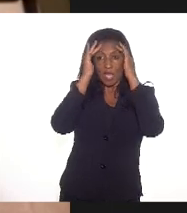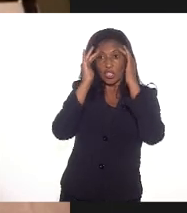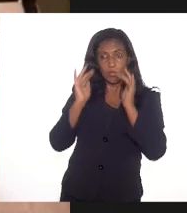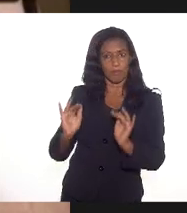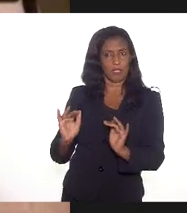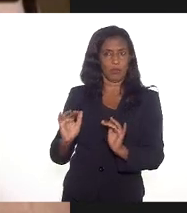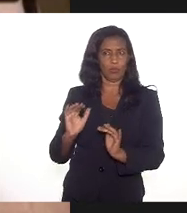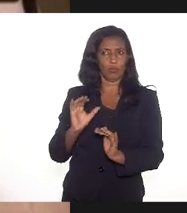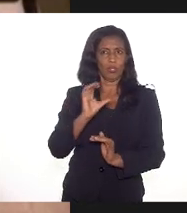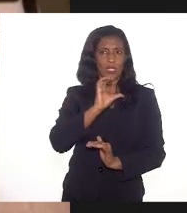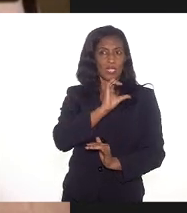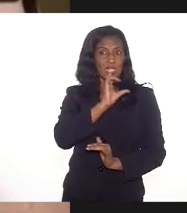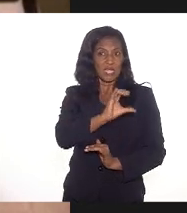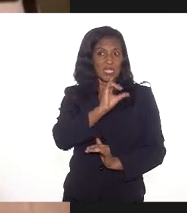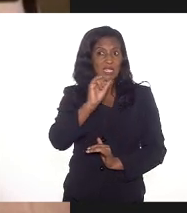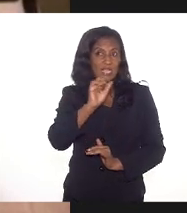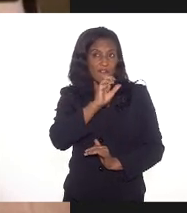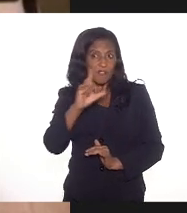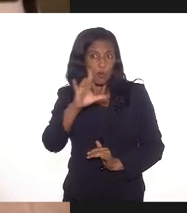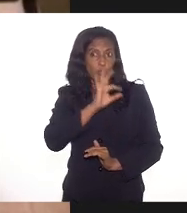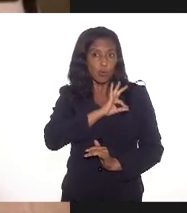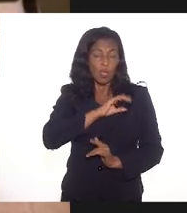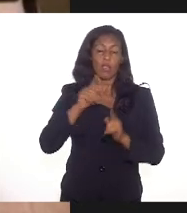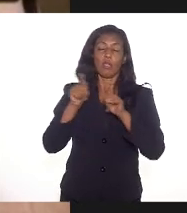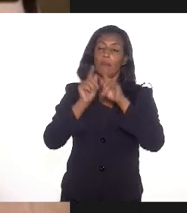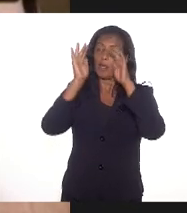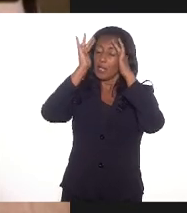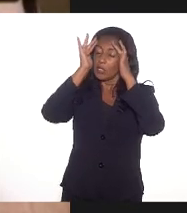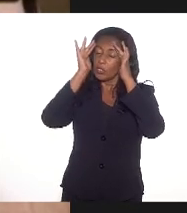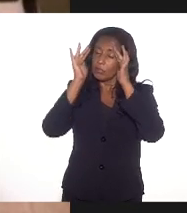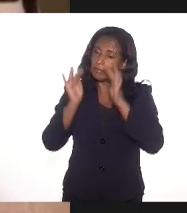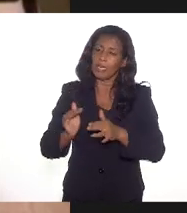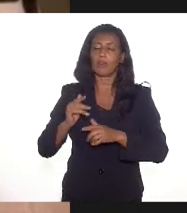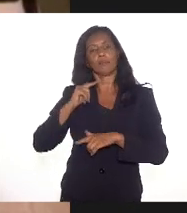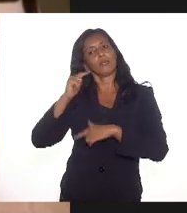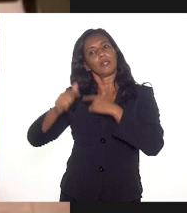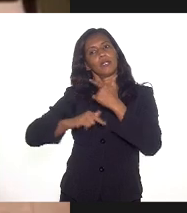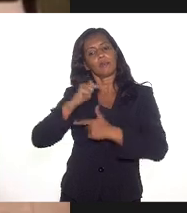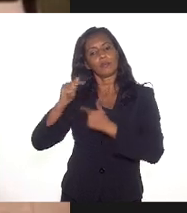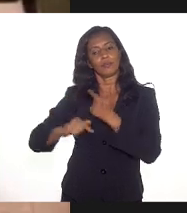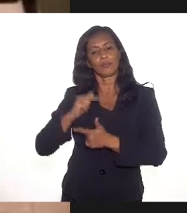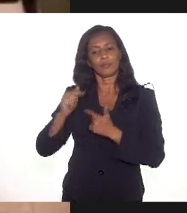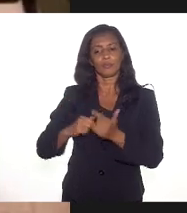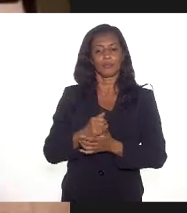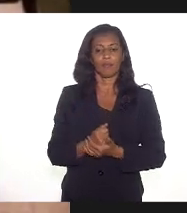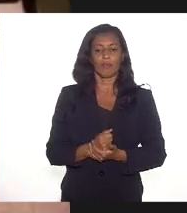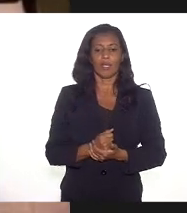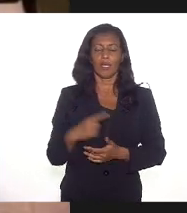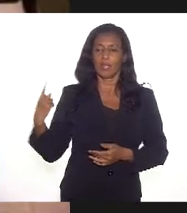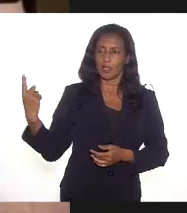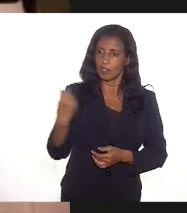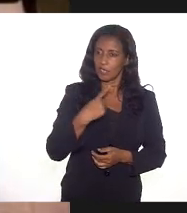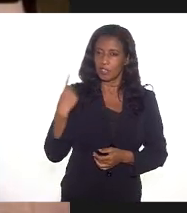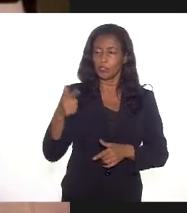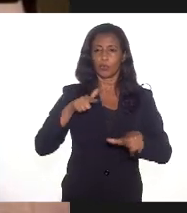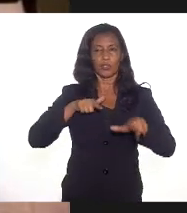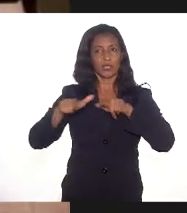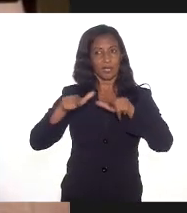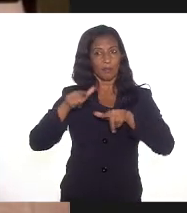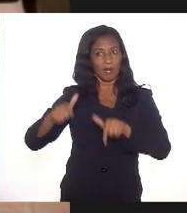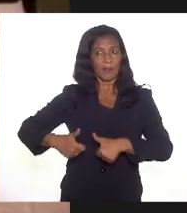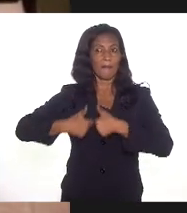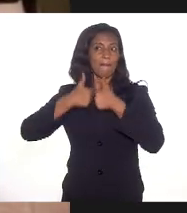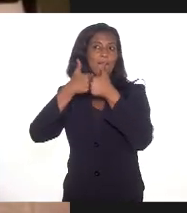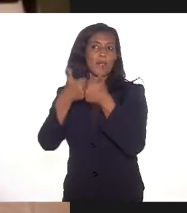mais respeito. Isso sim, eu acho que essa Casa de Lei precisa trabalhar em cima disso. A gente poderia trabalhar em melhorar